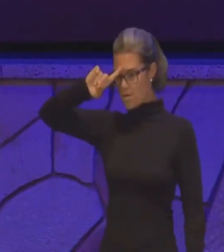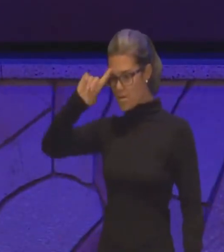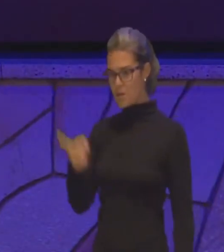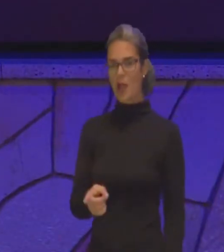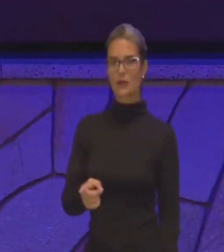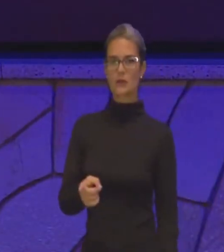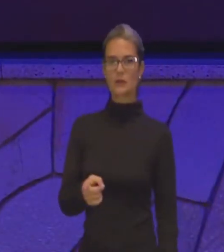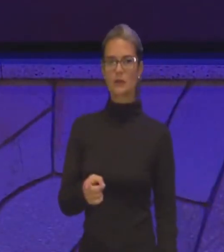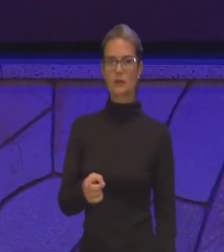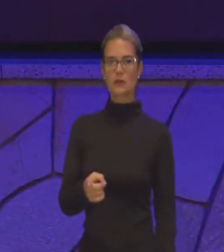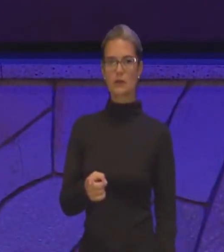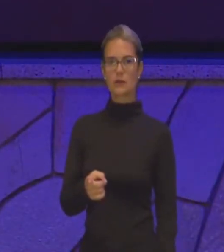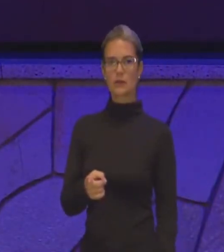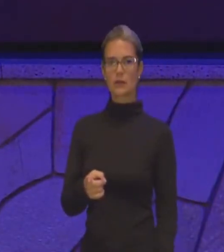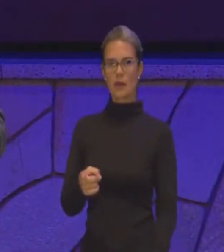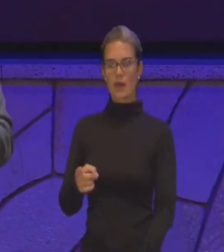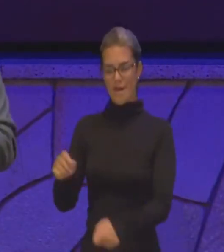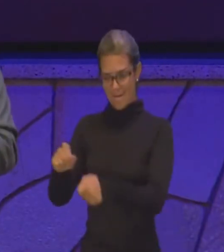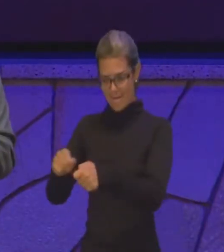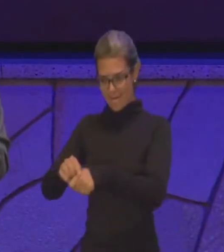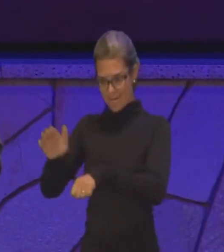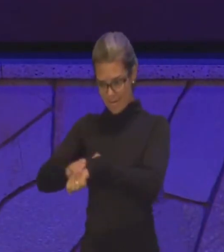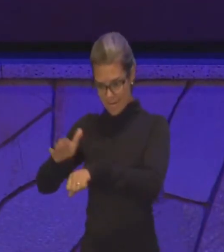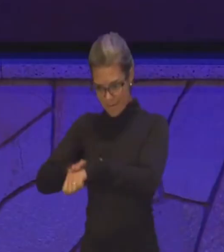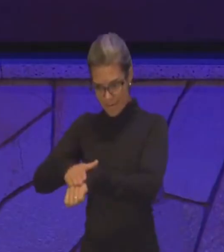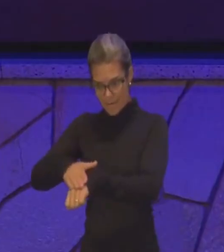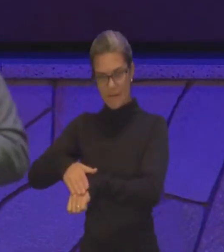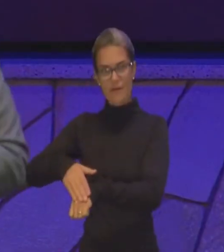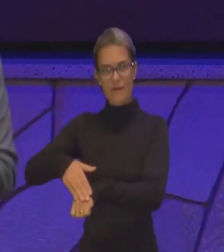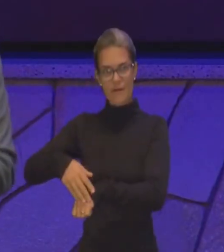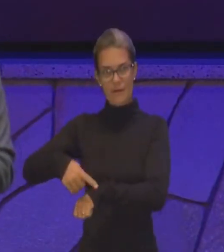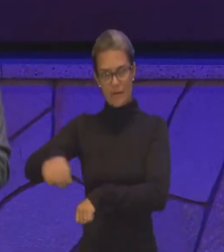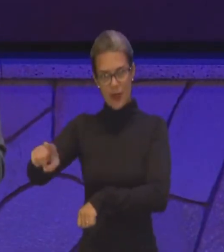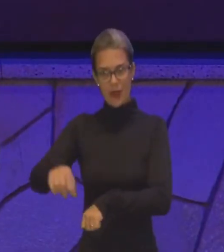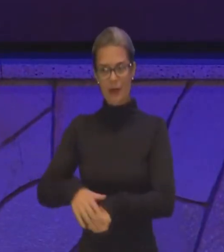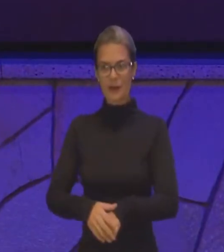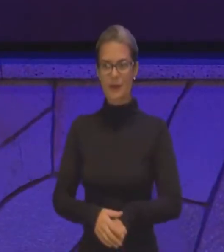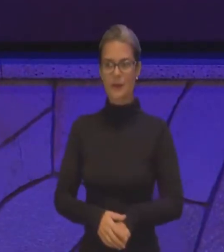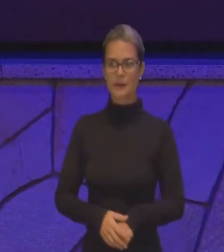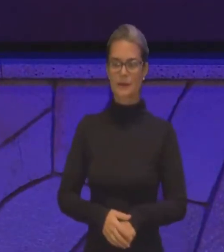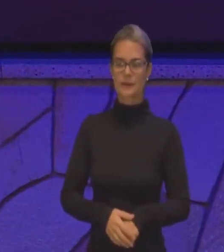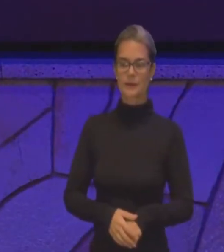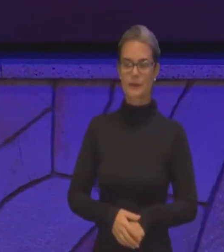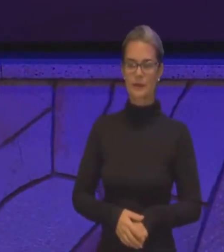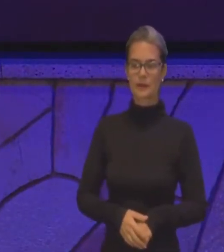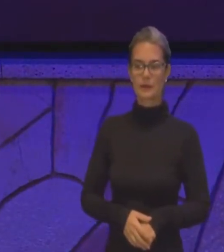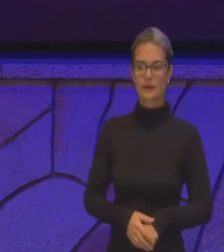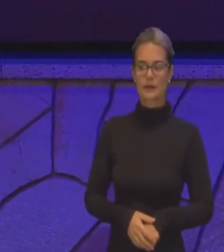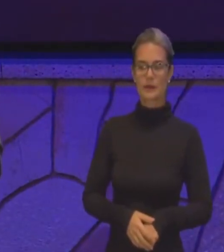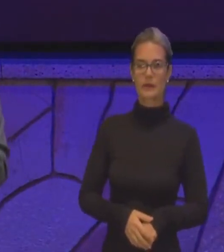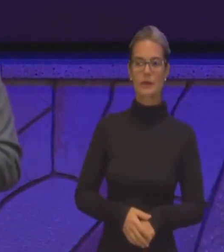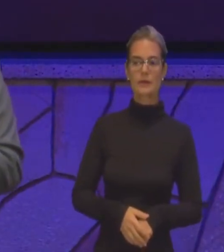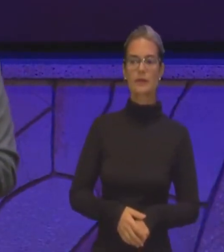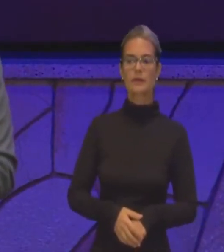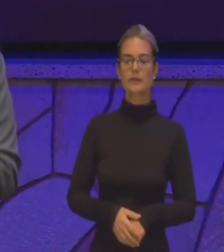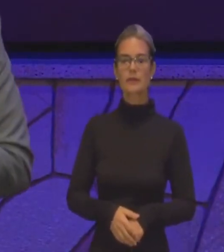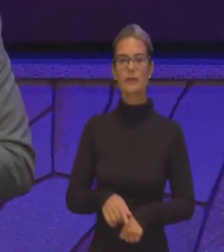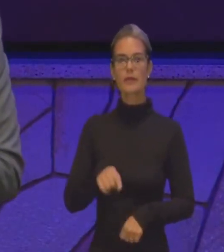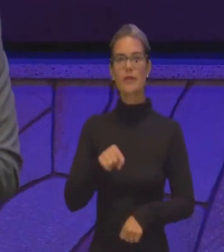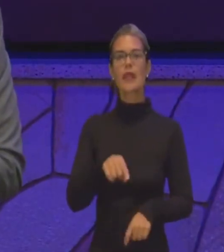Senhor em façam, o vão está ligado a um sentido de continuidade. No seu original, ele está no